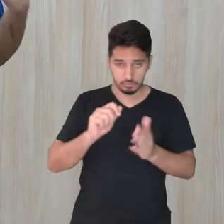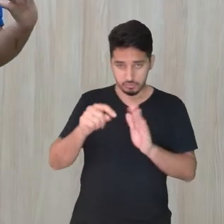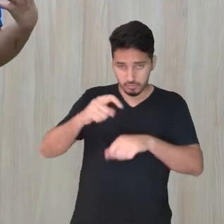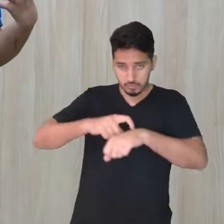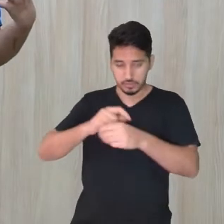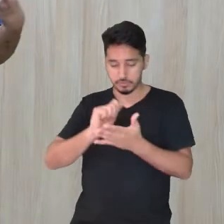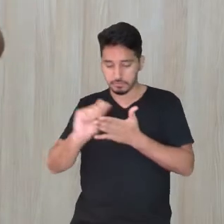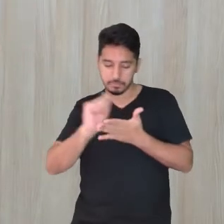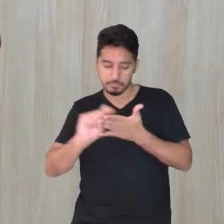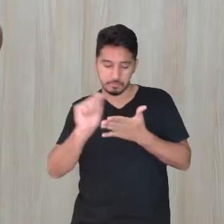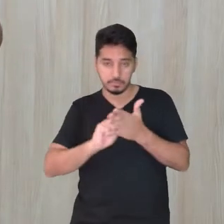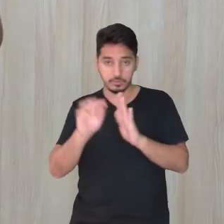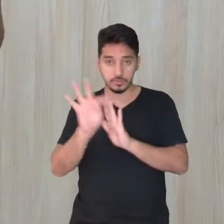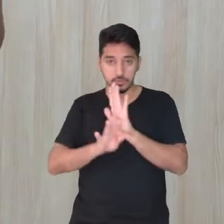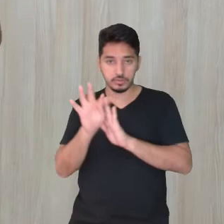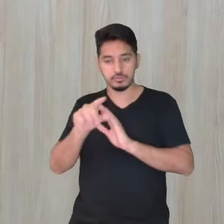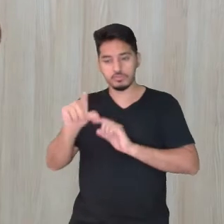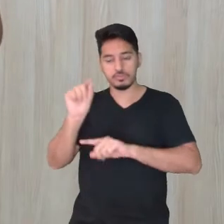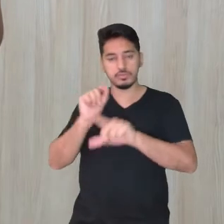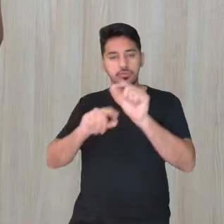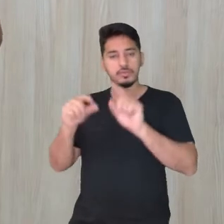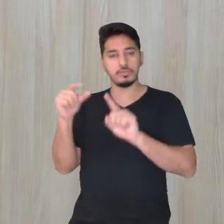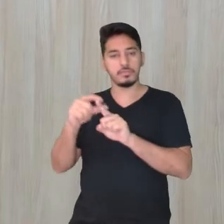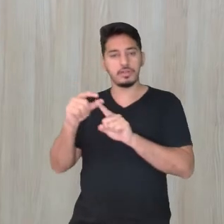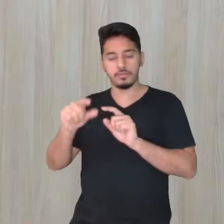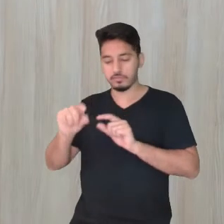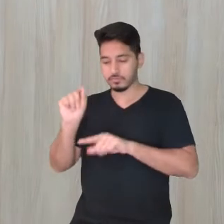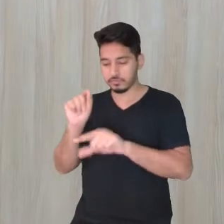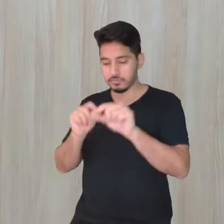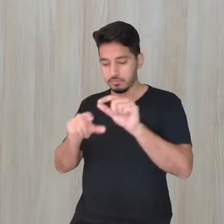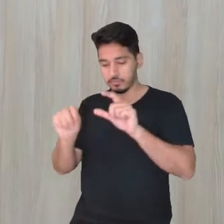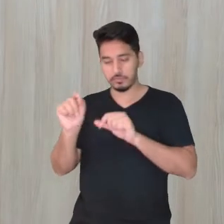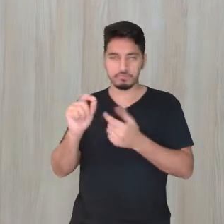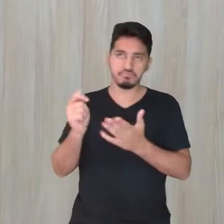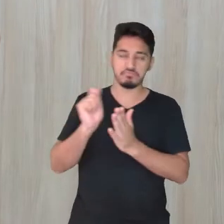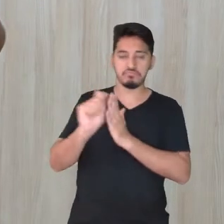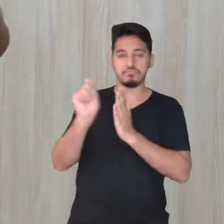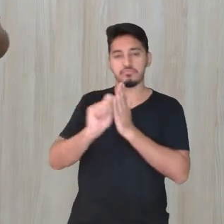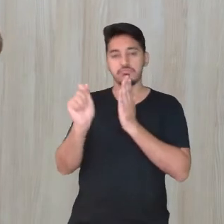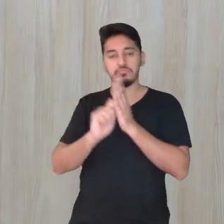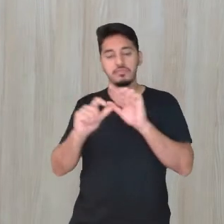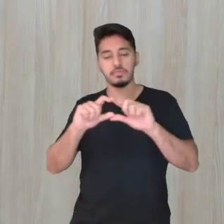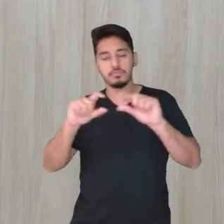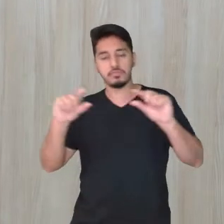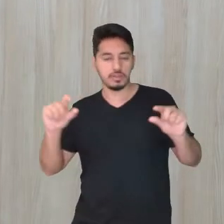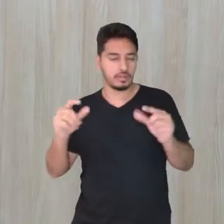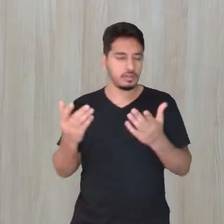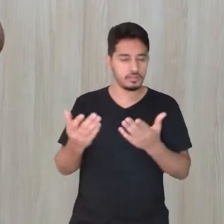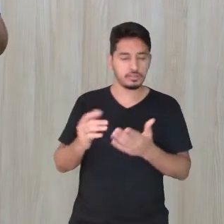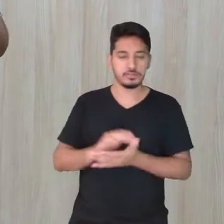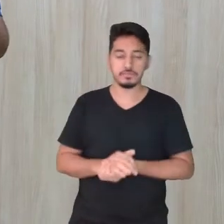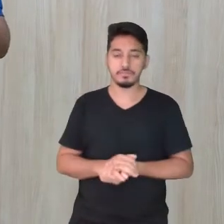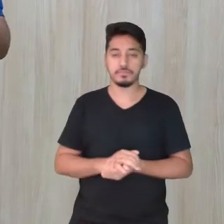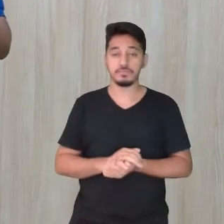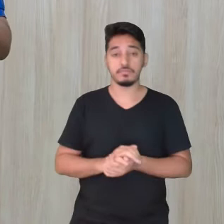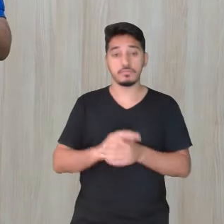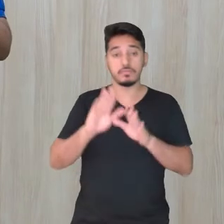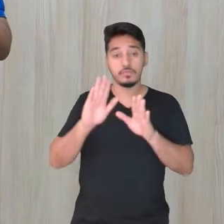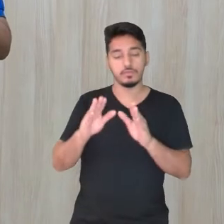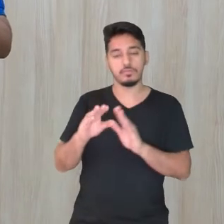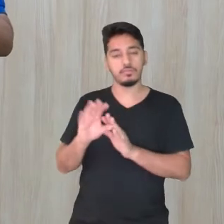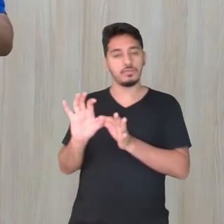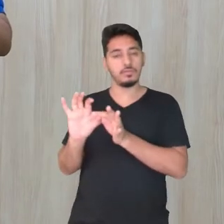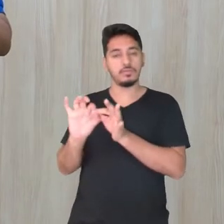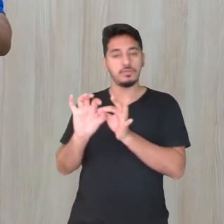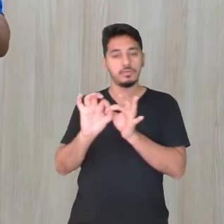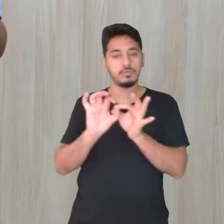seleciona palavras, né? Do mesmo jeito que a gente seleciona palavras quando vai escrever uma frase, um período, uma oração. Então, a coesão